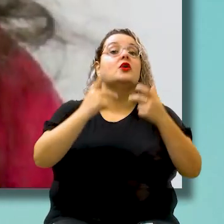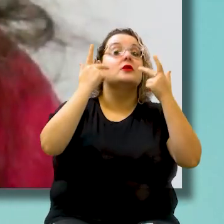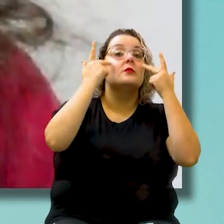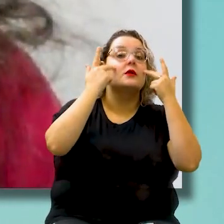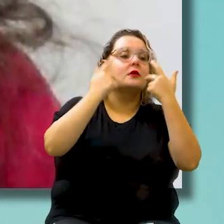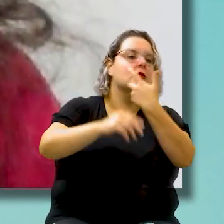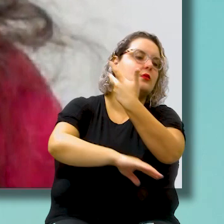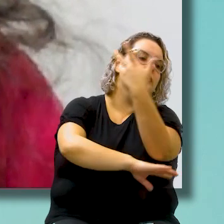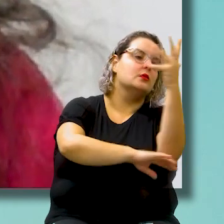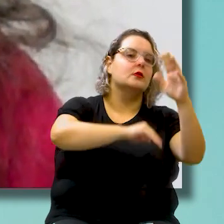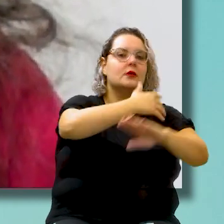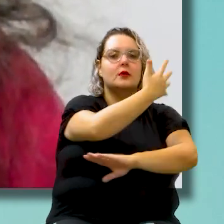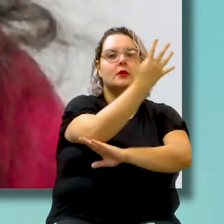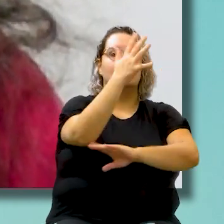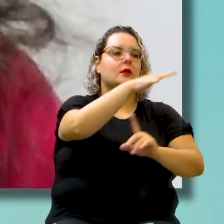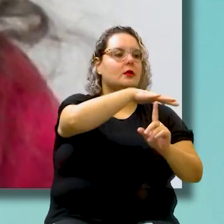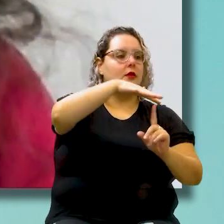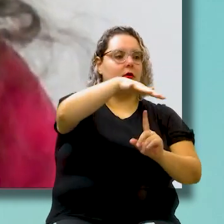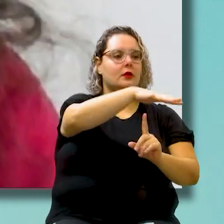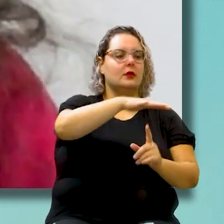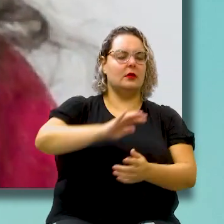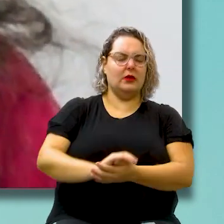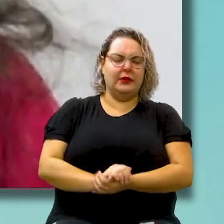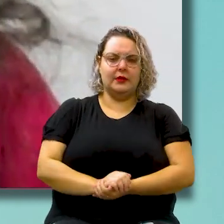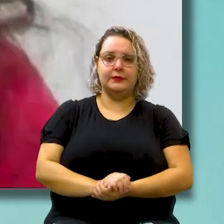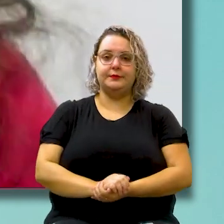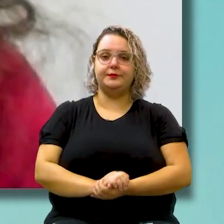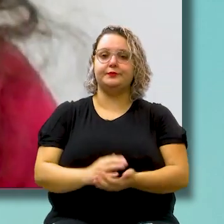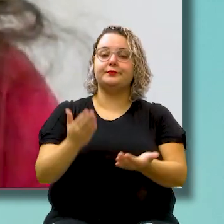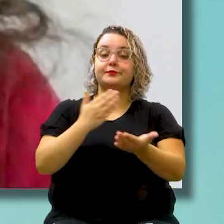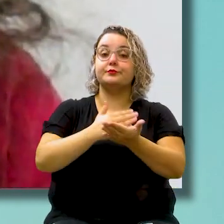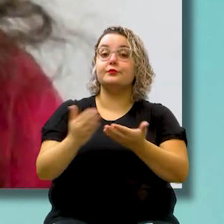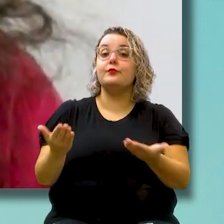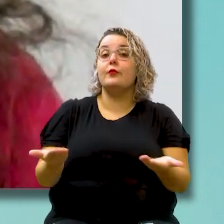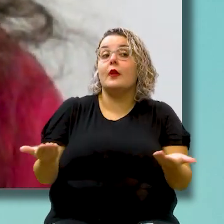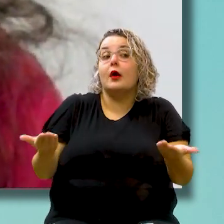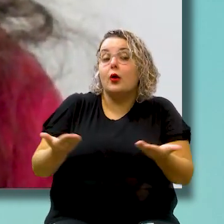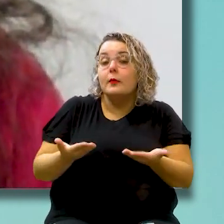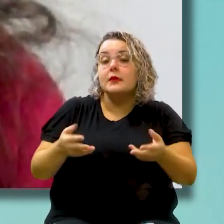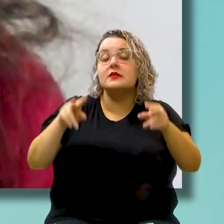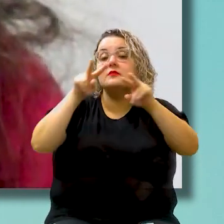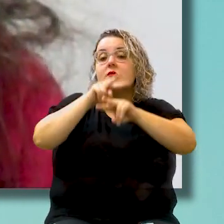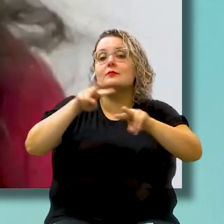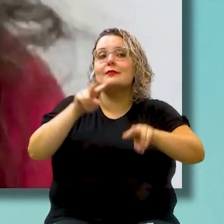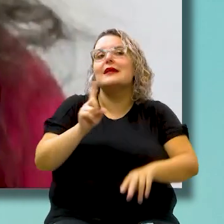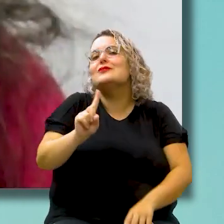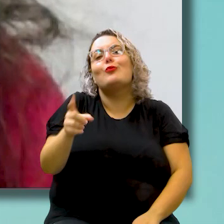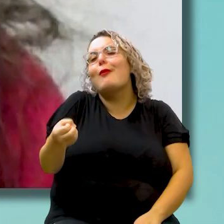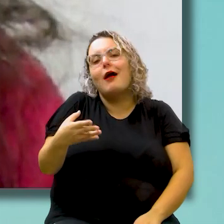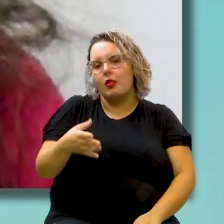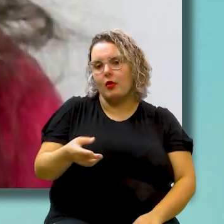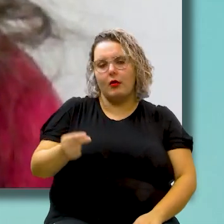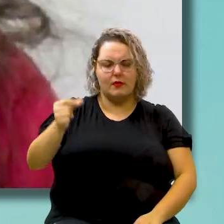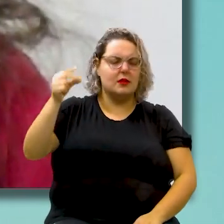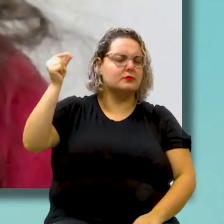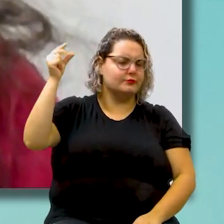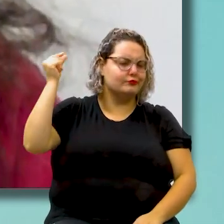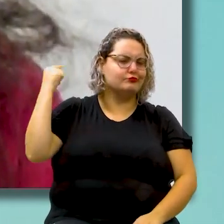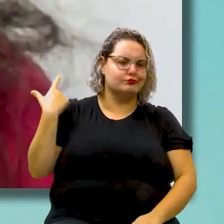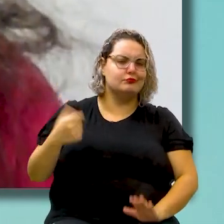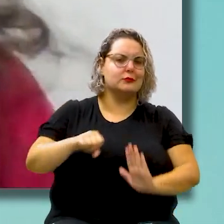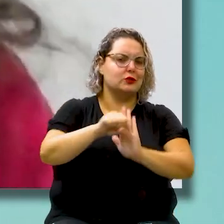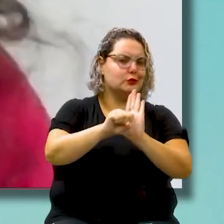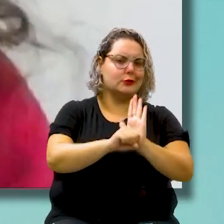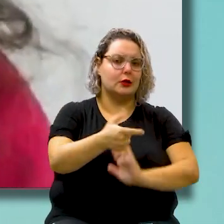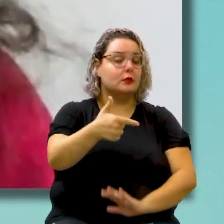né? Então, é uma ideia que agora está começando a ficar mais visível, mas ela não é tão recente, né? Ela